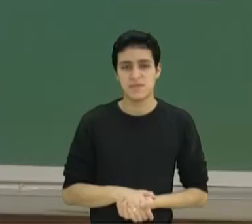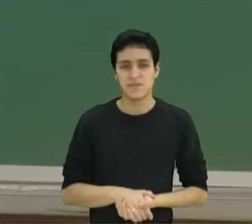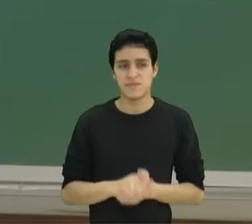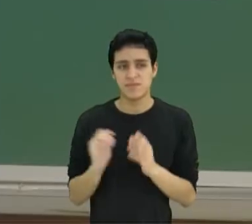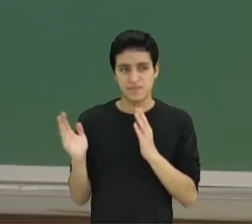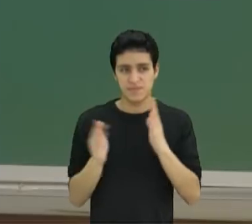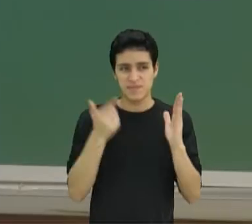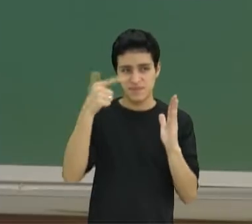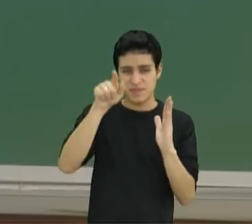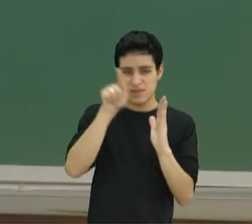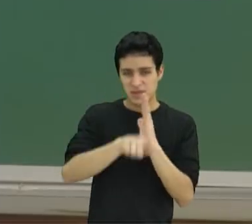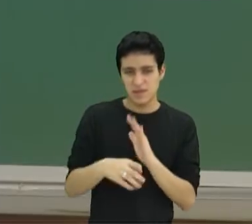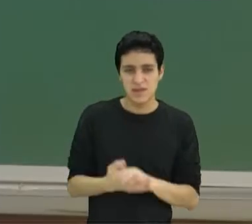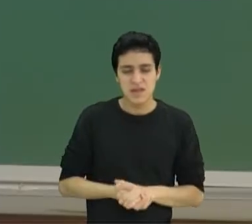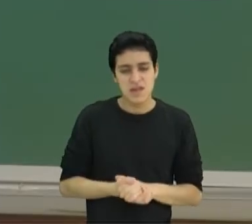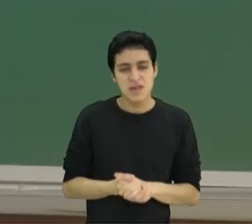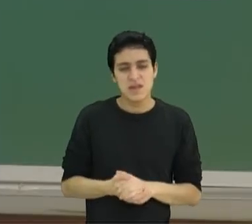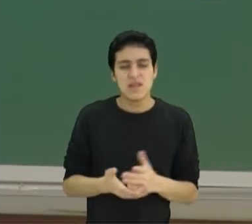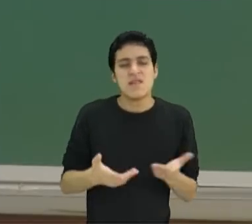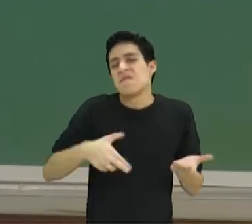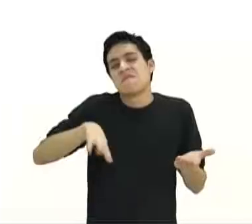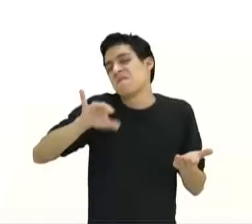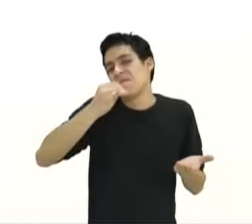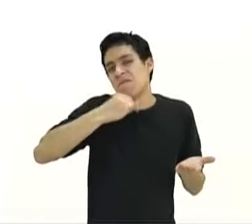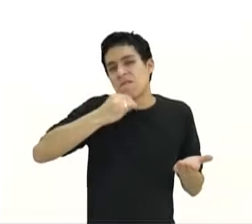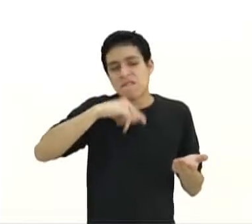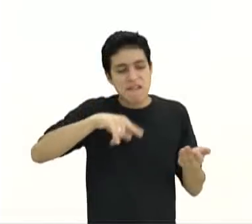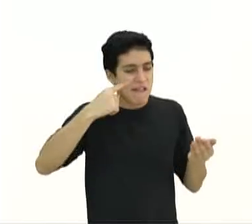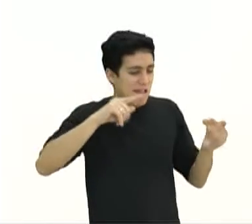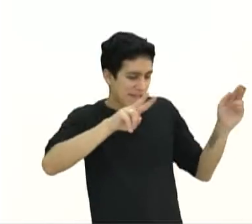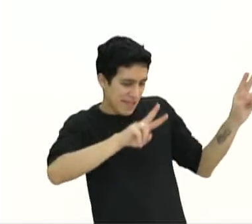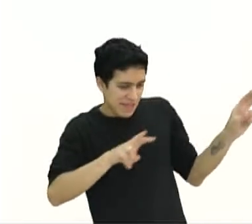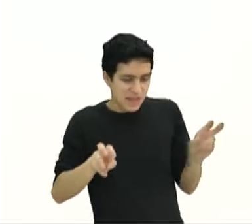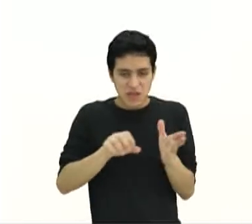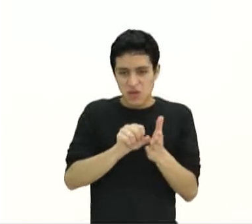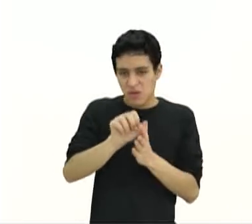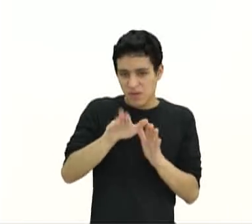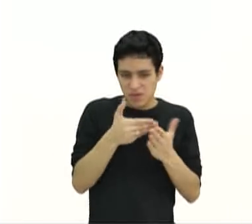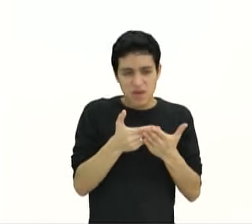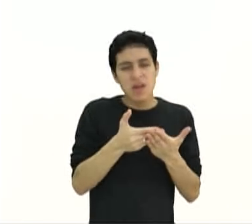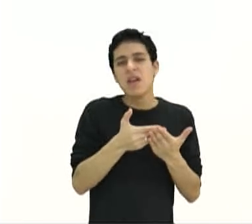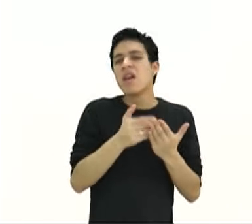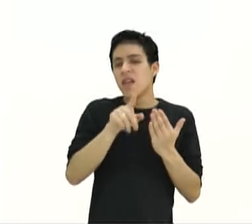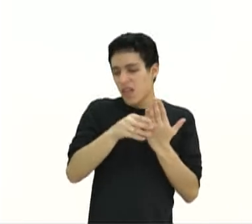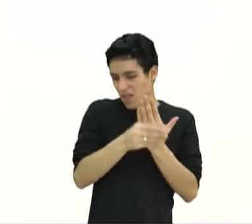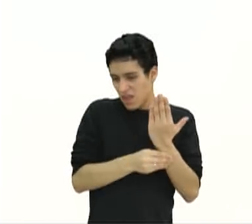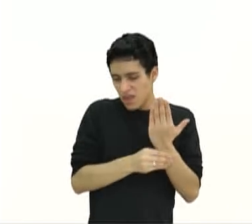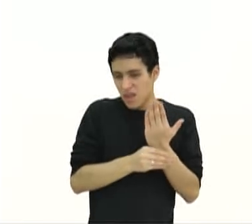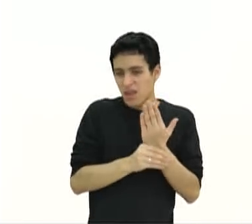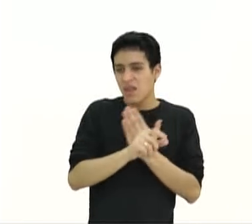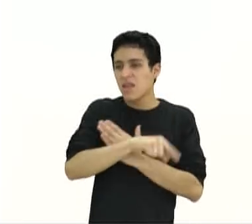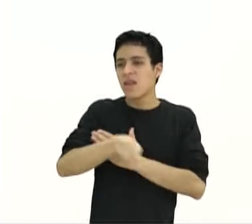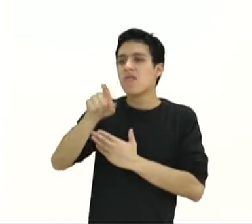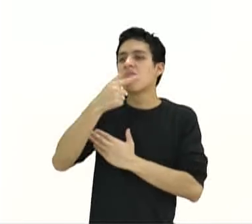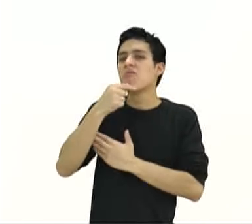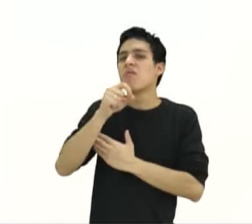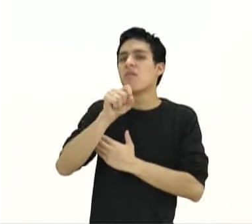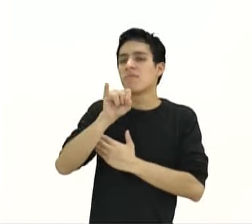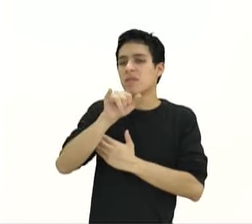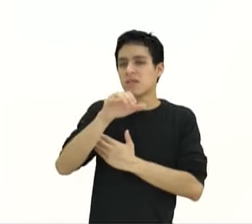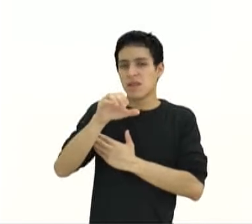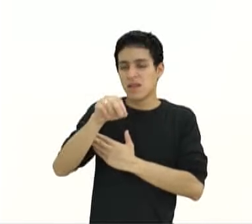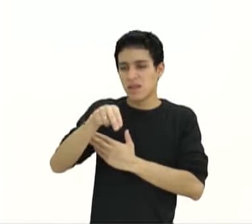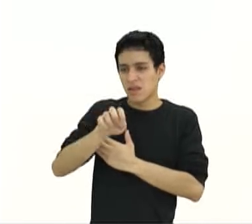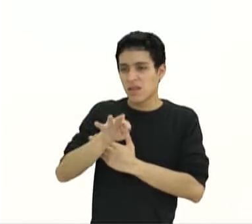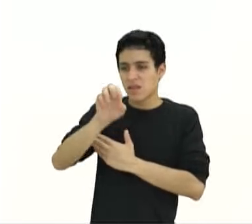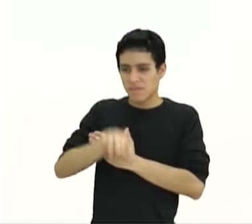Mais um quiz. Não é por acaso que a citação do Google Scholar é uma referência a Sir Isaac Newton. Se